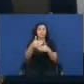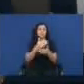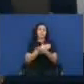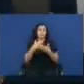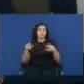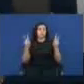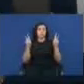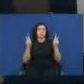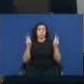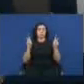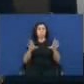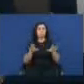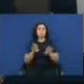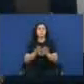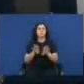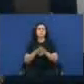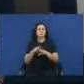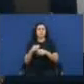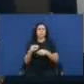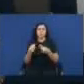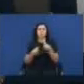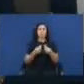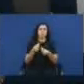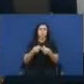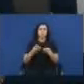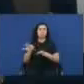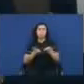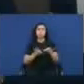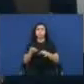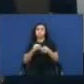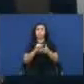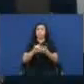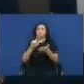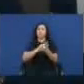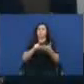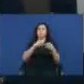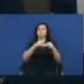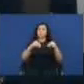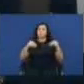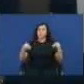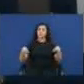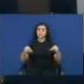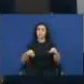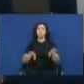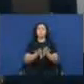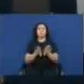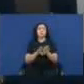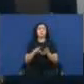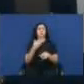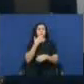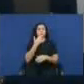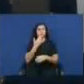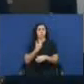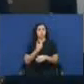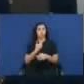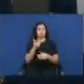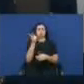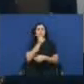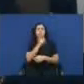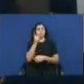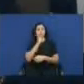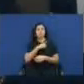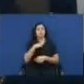nesse assunto, mas na capinação que tive alguns pedidos já atendidos e outros vereadores também já